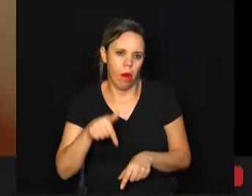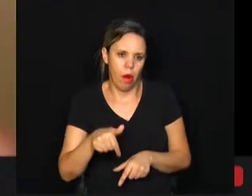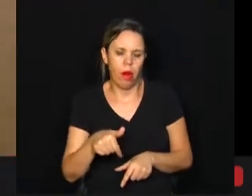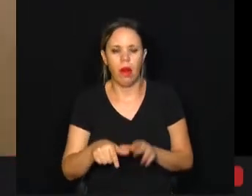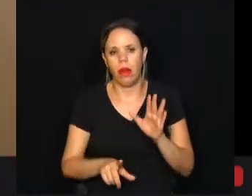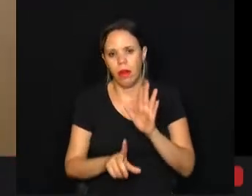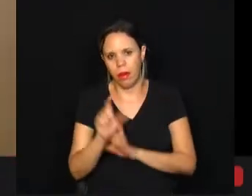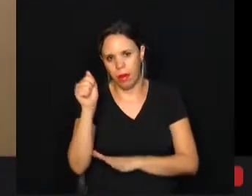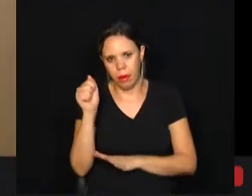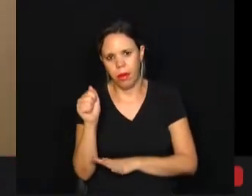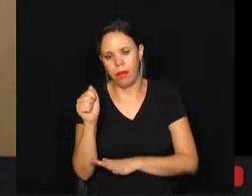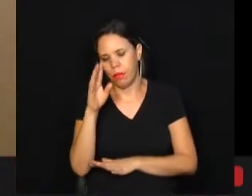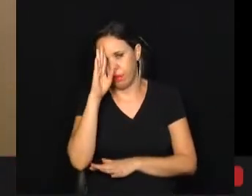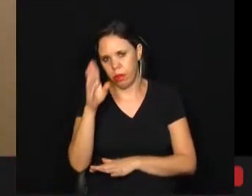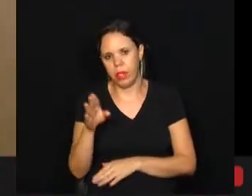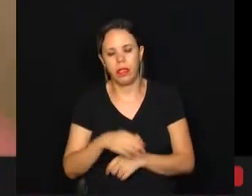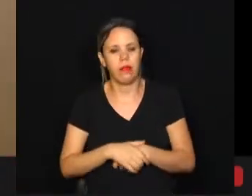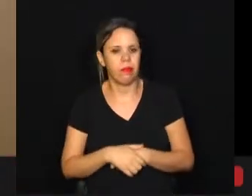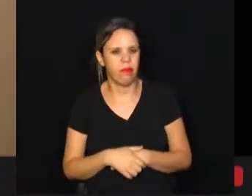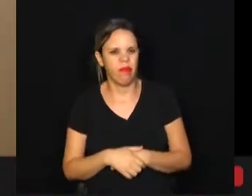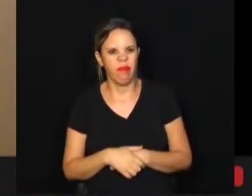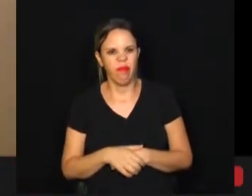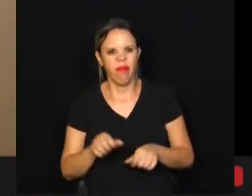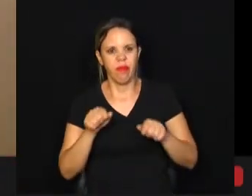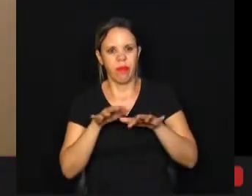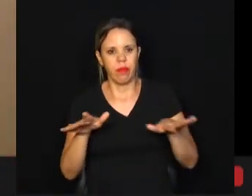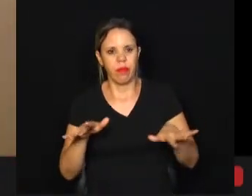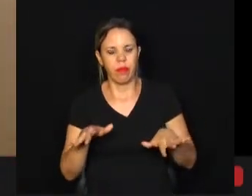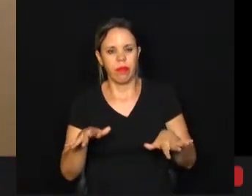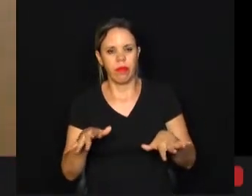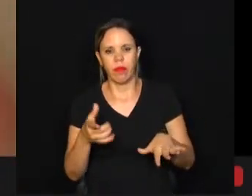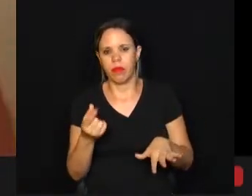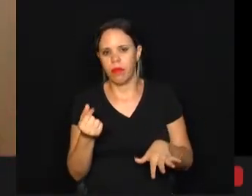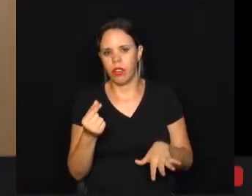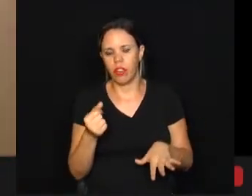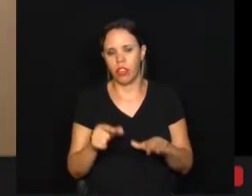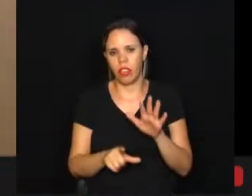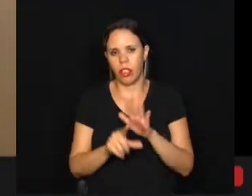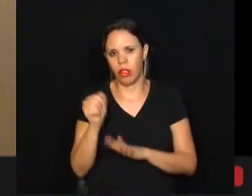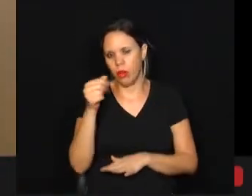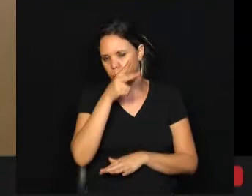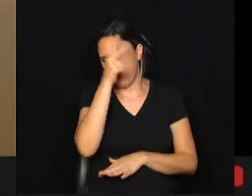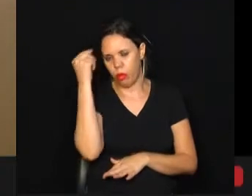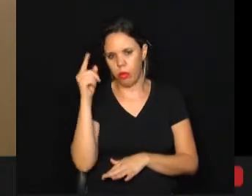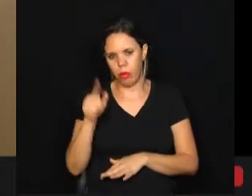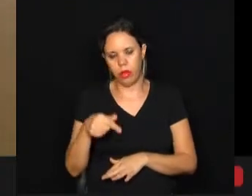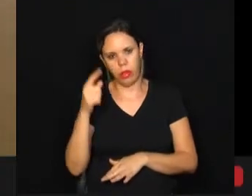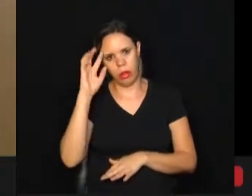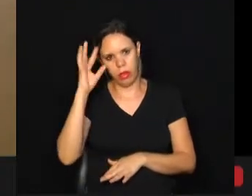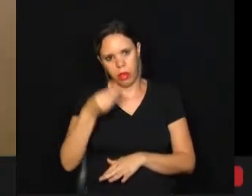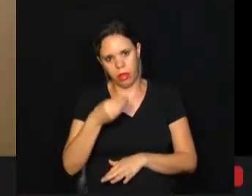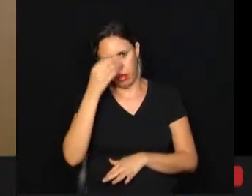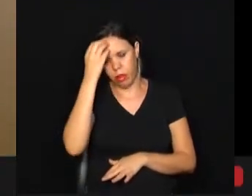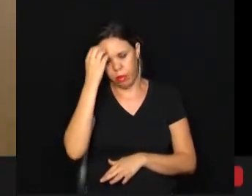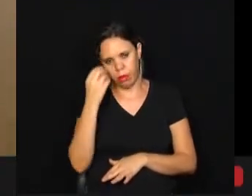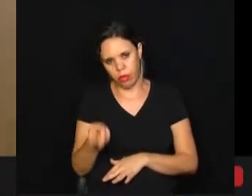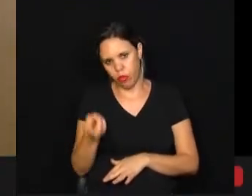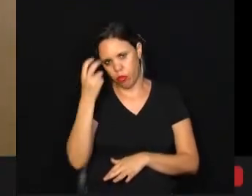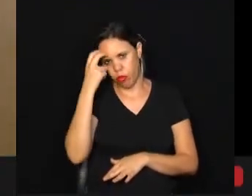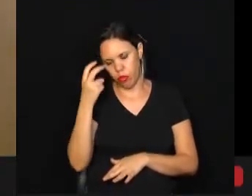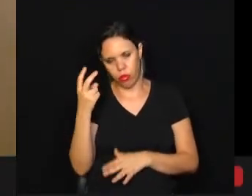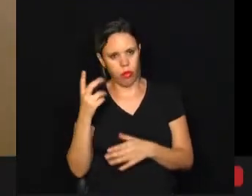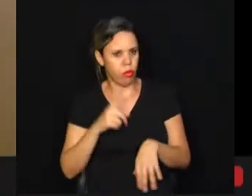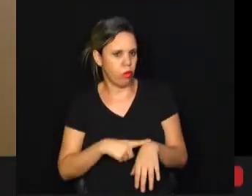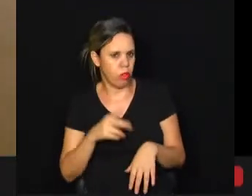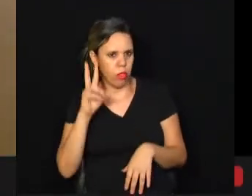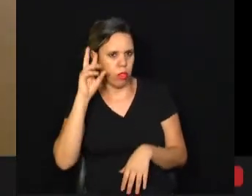recursos fundamental na distribuição da coisa pública. Então, isso nós temos que entender na cultura. Está na hora da gente entender